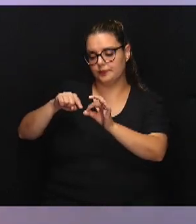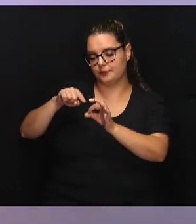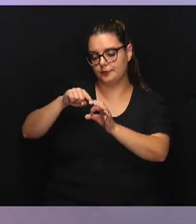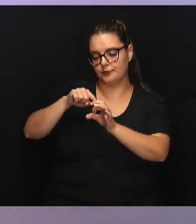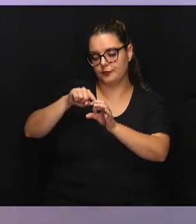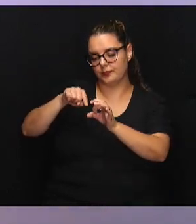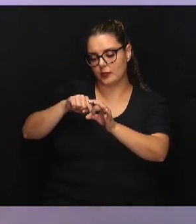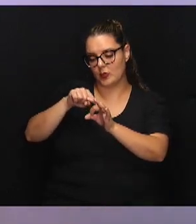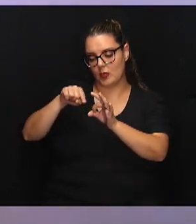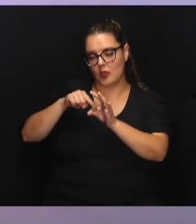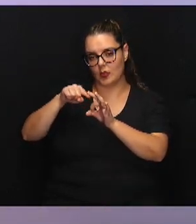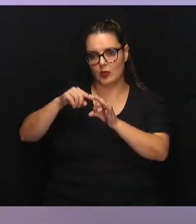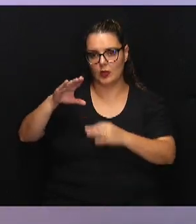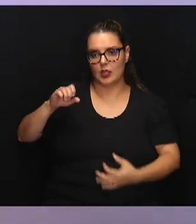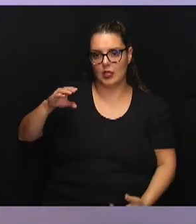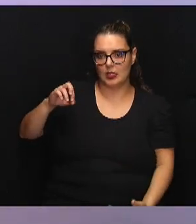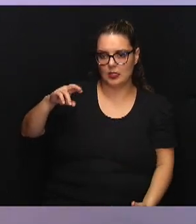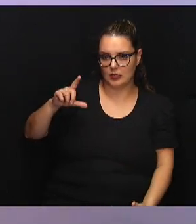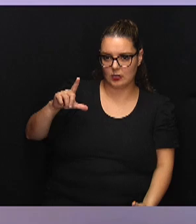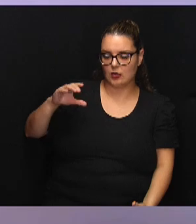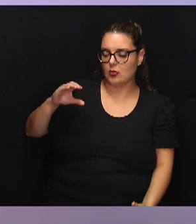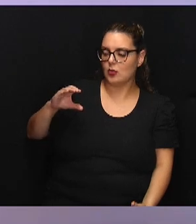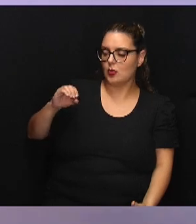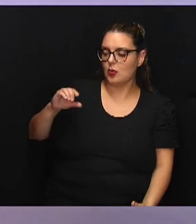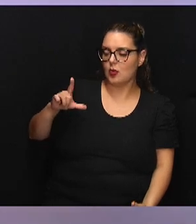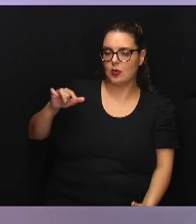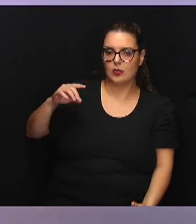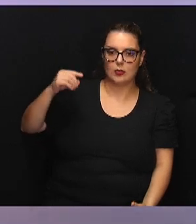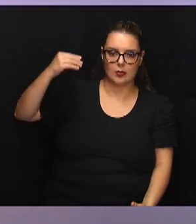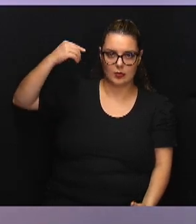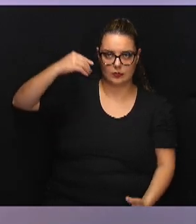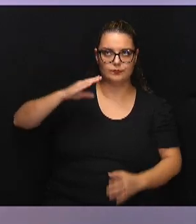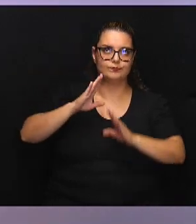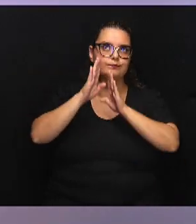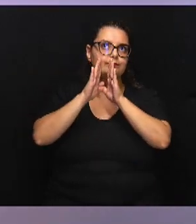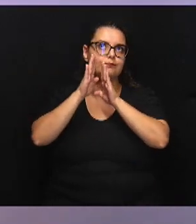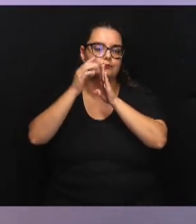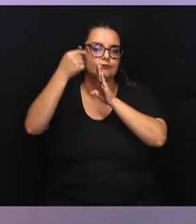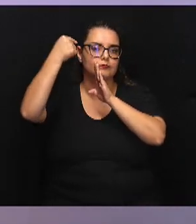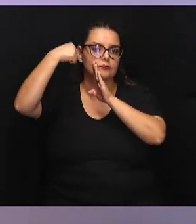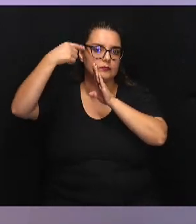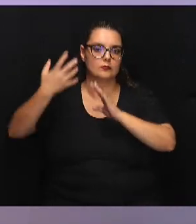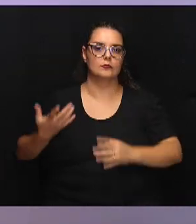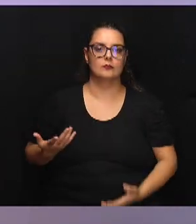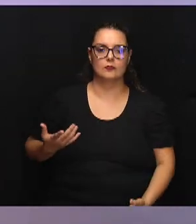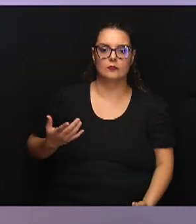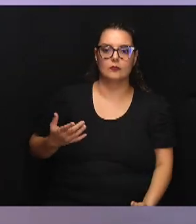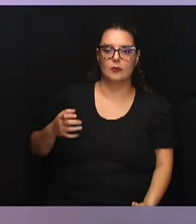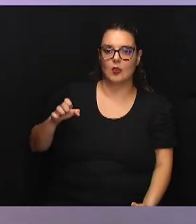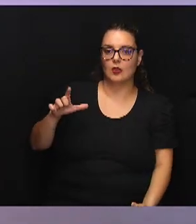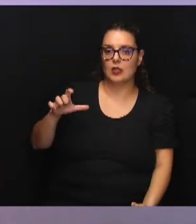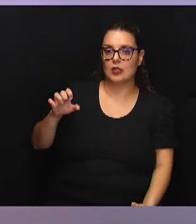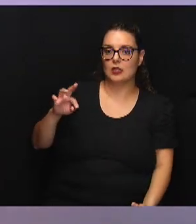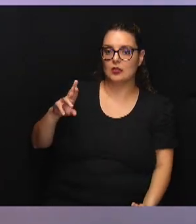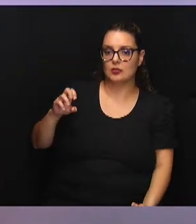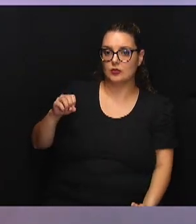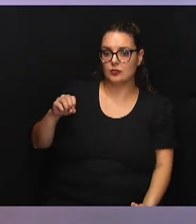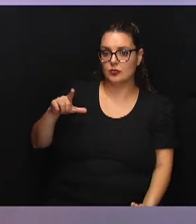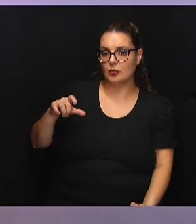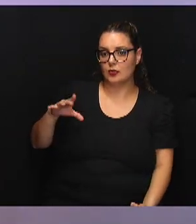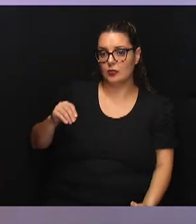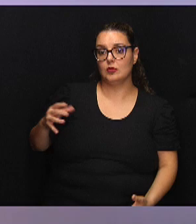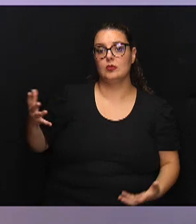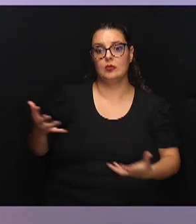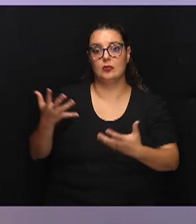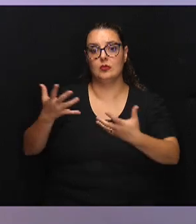gente tem lá dentro do ouvido, da orelha interna, eu vou colocar um eletrodo que vai fazer uma